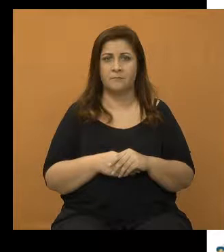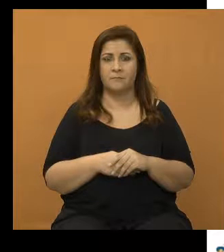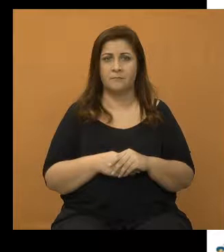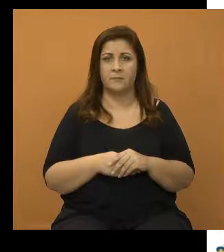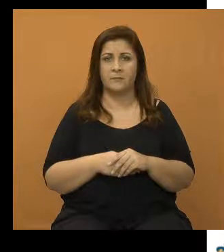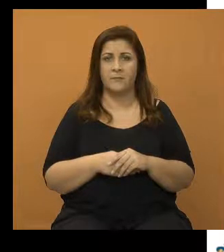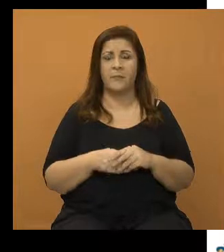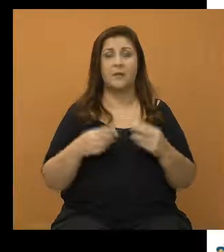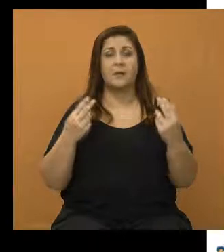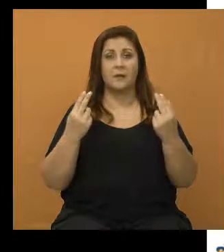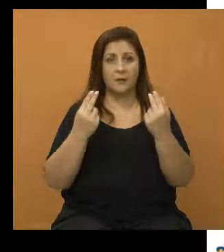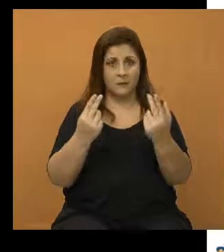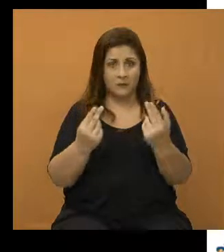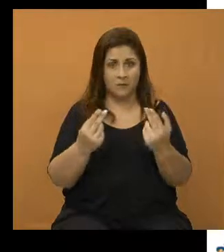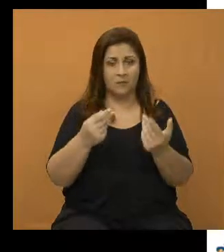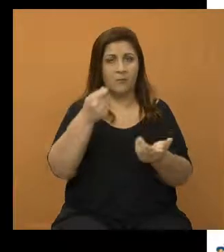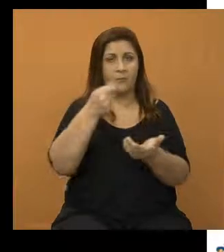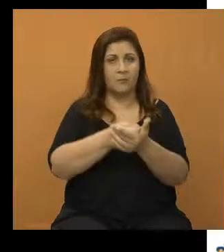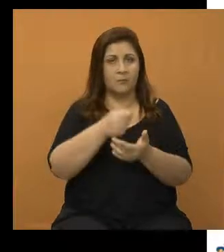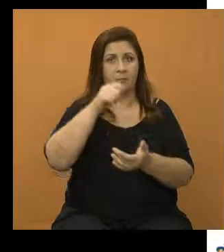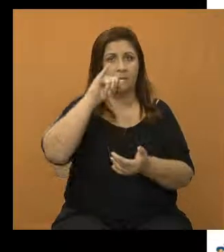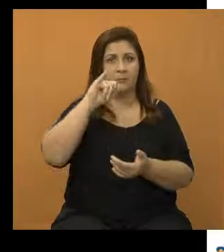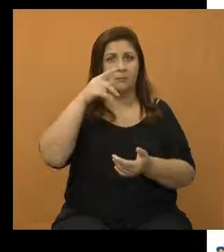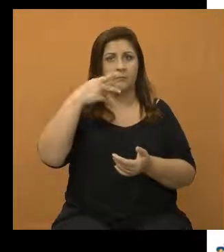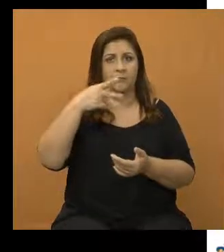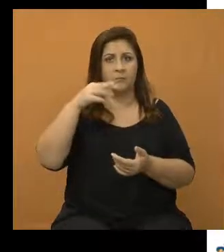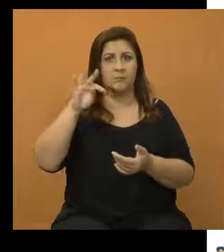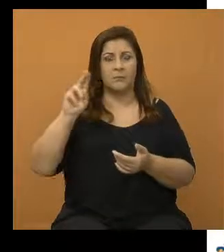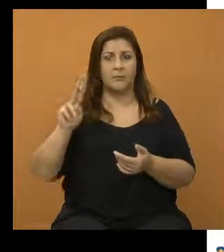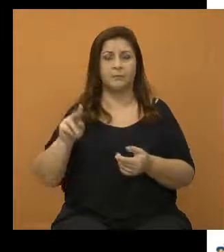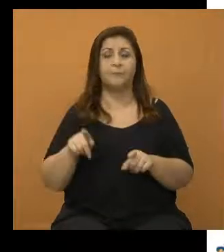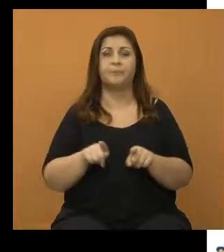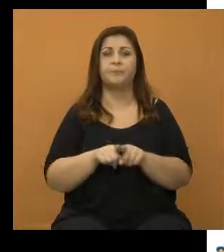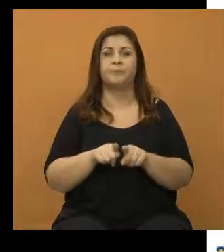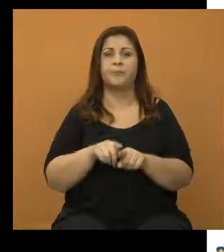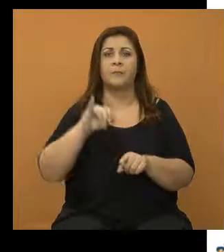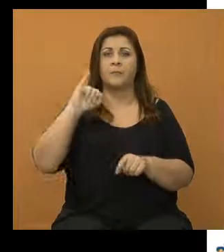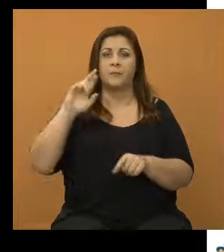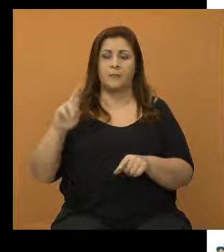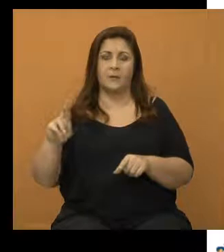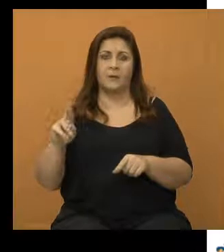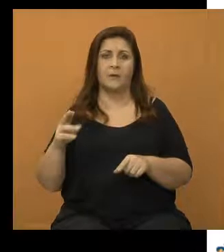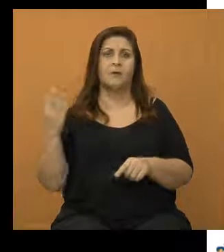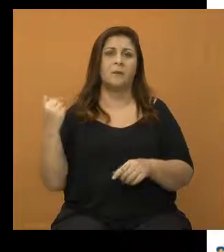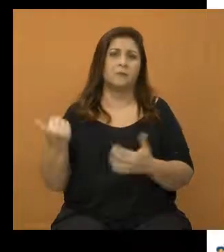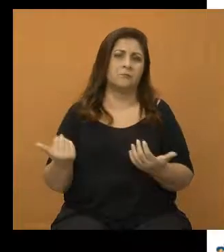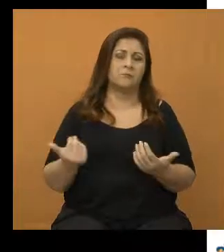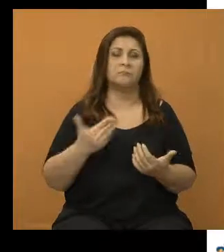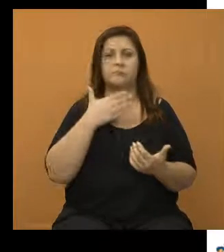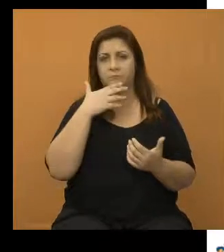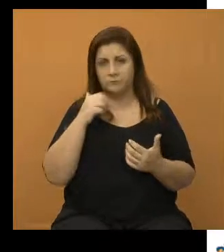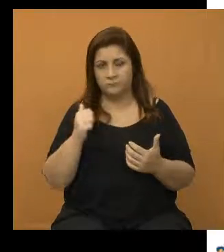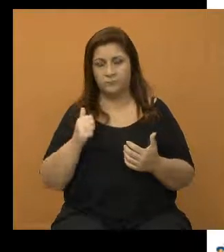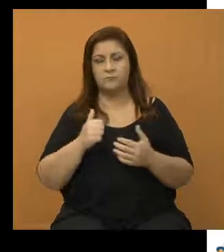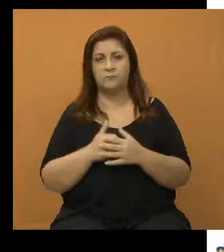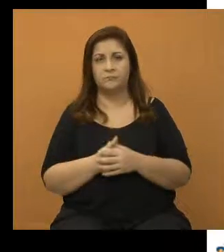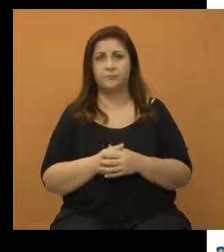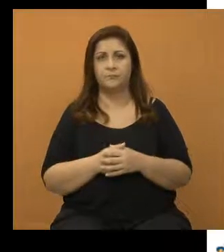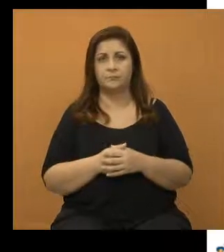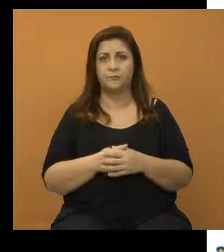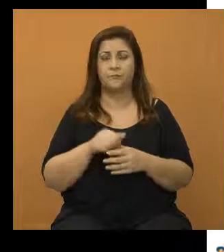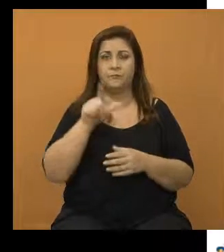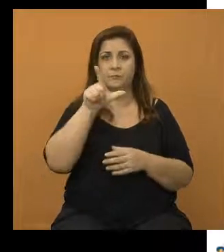do IPTU. Né? Imposto de renda, como eu disse, a gente estava num cenário um pouco mais favorável. Na